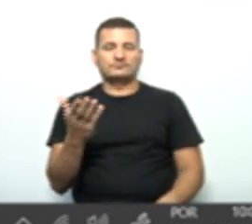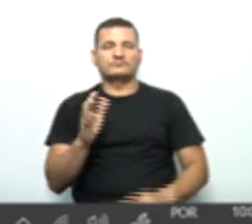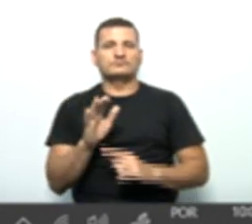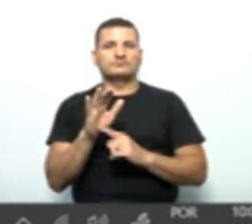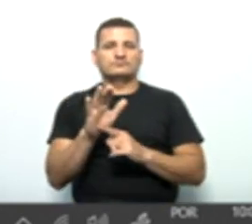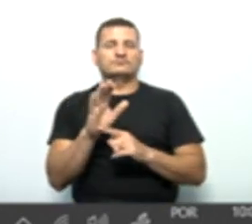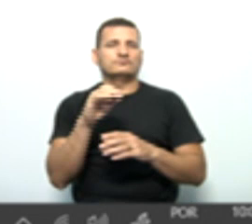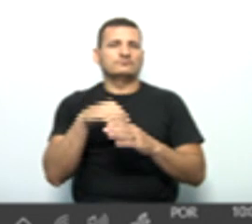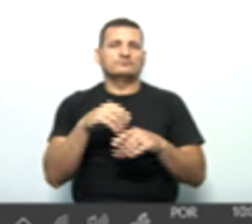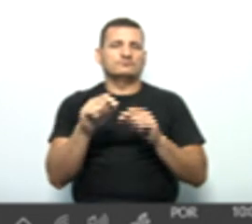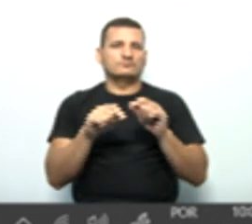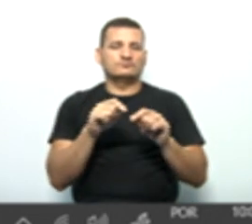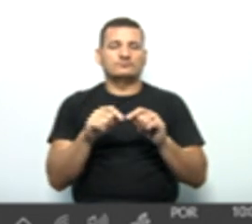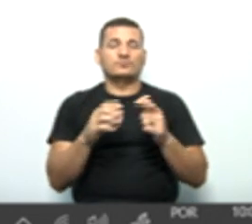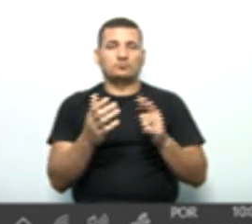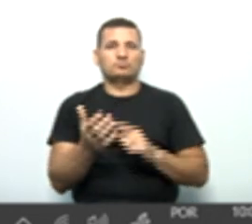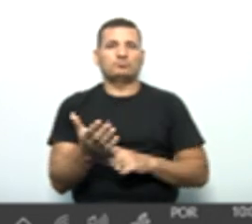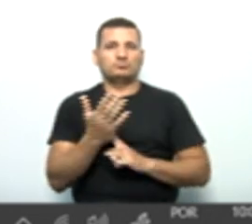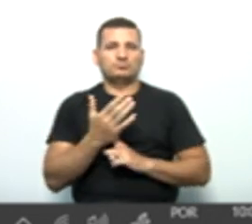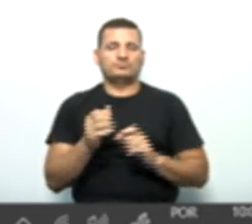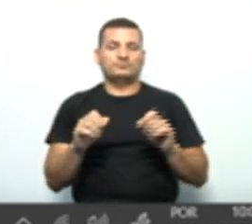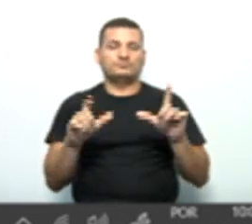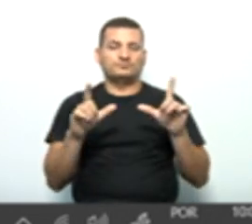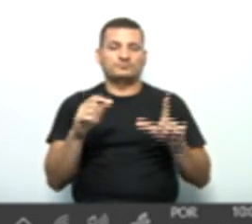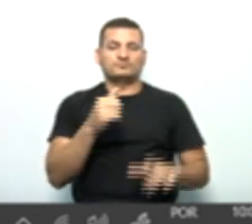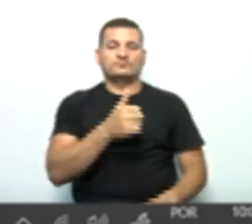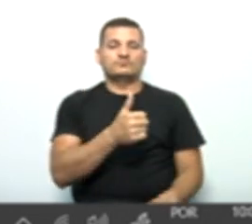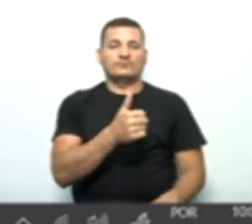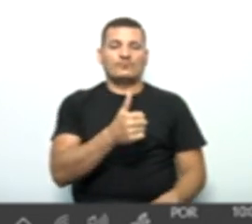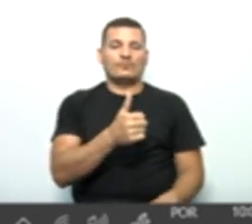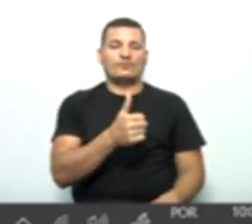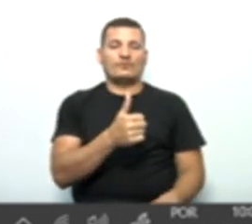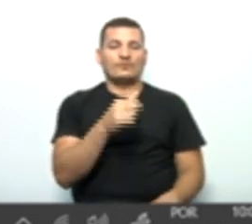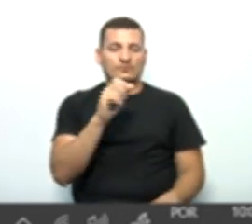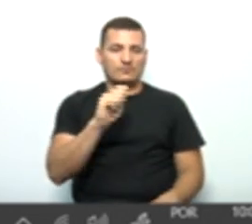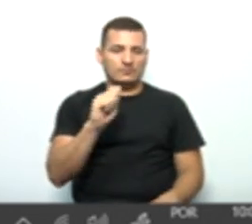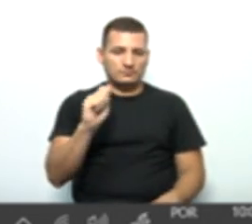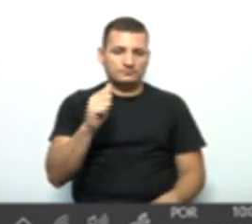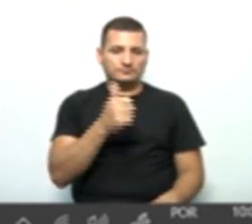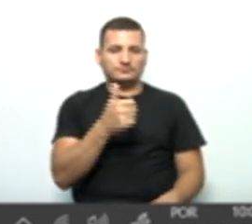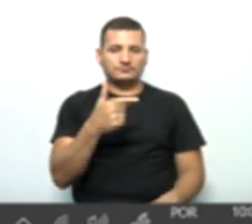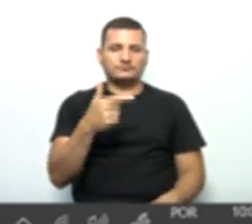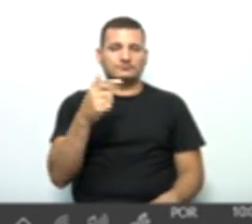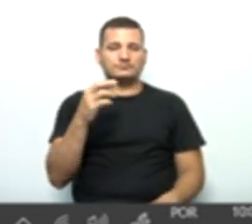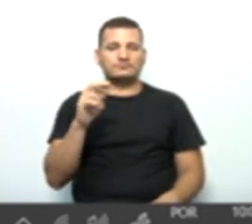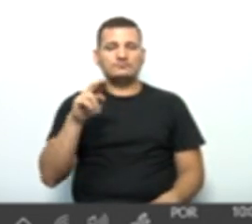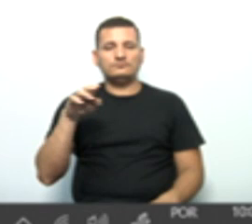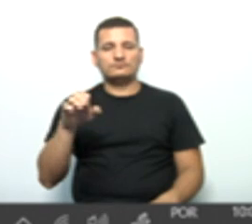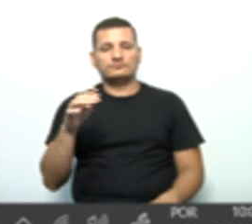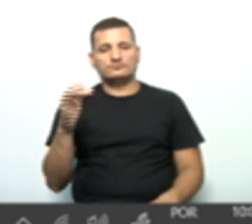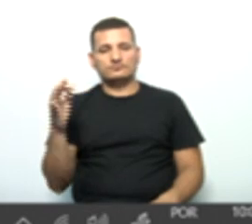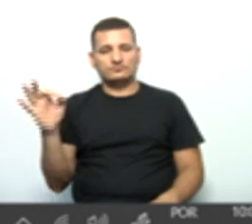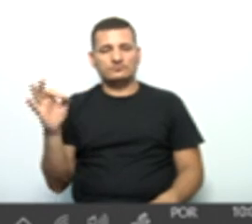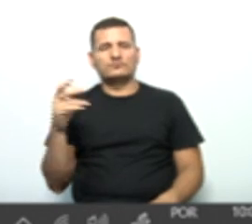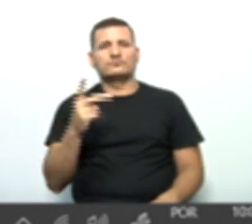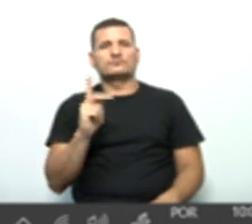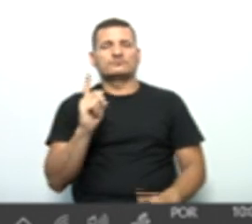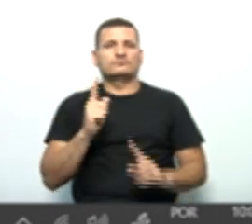dessa variável. Então ela mostrou esse valor. Vamos verificar o tipo dela. Qual é o tipo